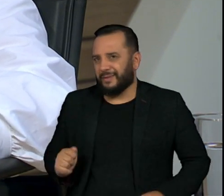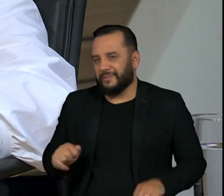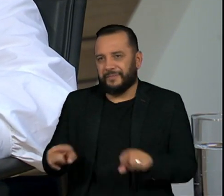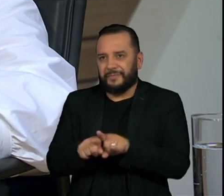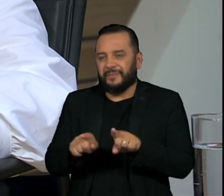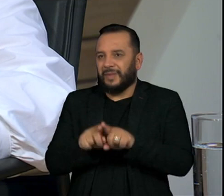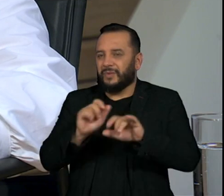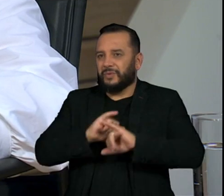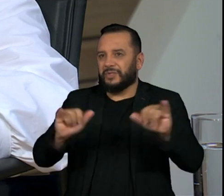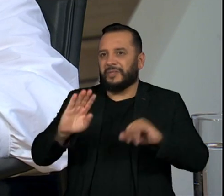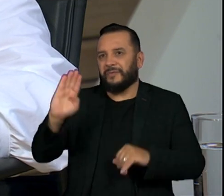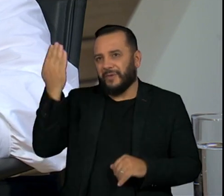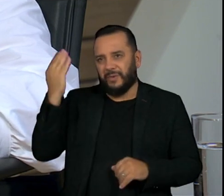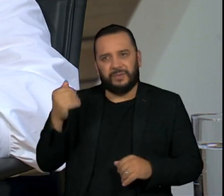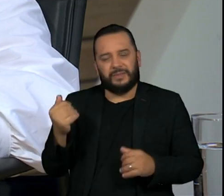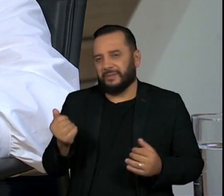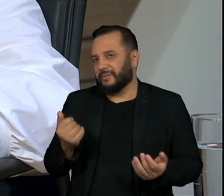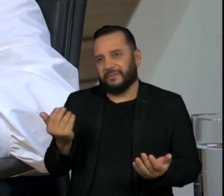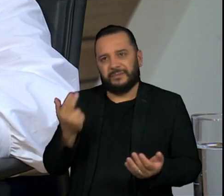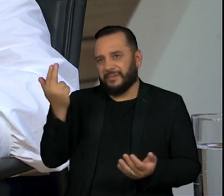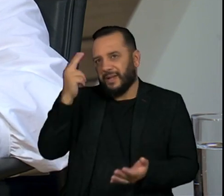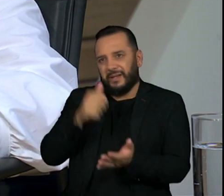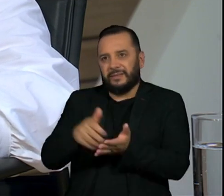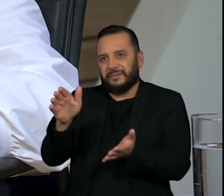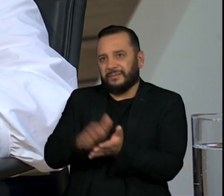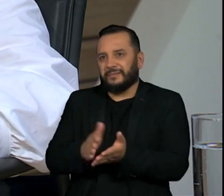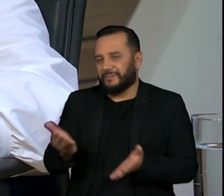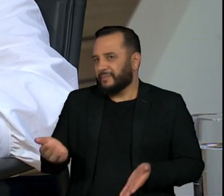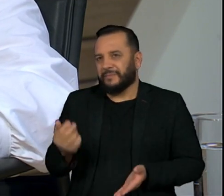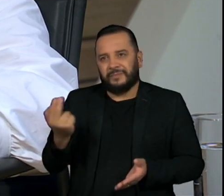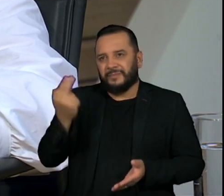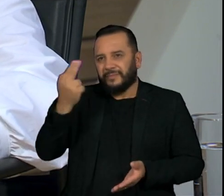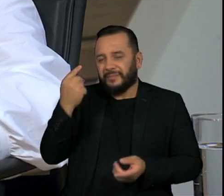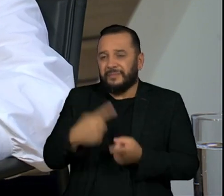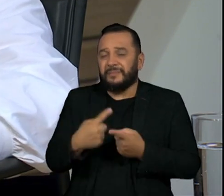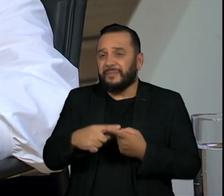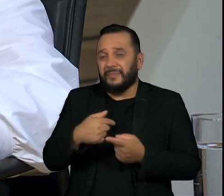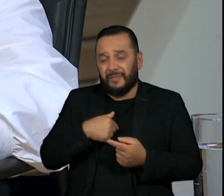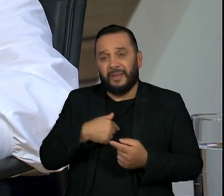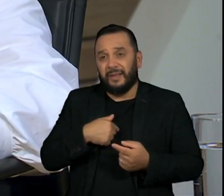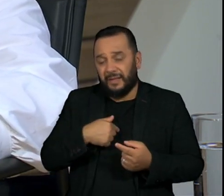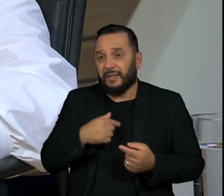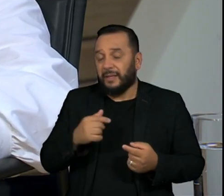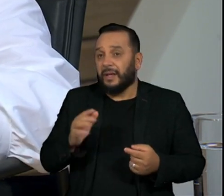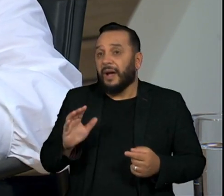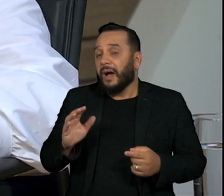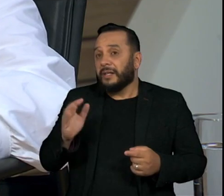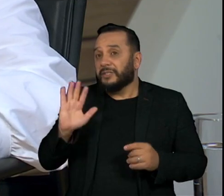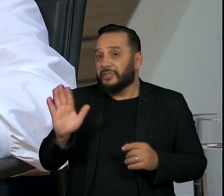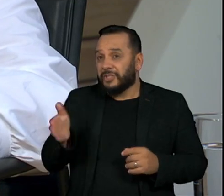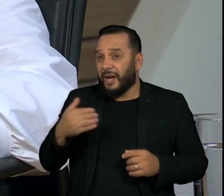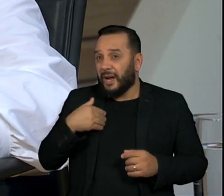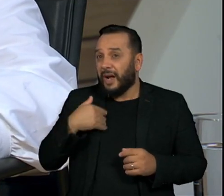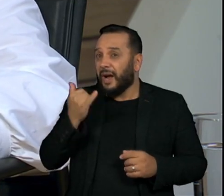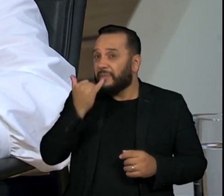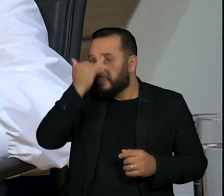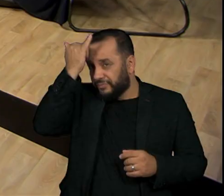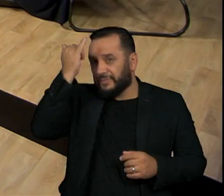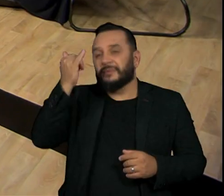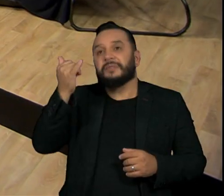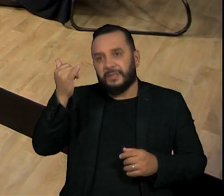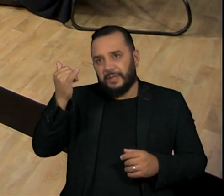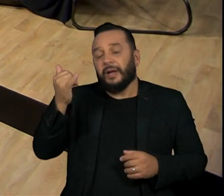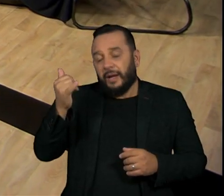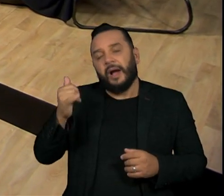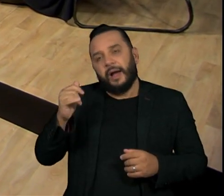como ser penalizadas. O que é criminalizado é a consequência dessas informações. Porque, como a Helena disse aqui, já houve linchamentos, né? E não